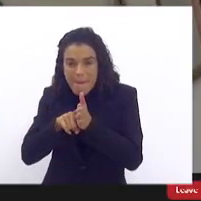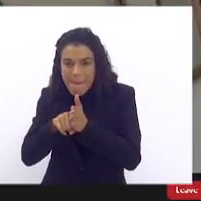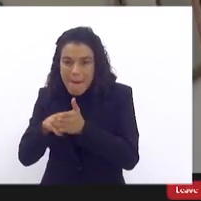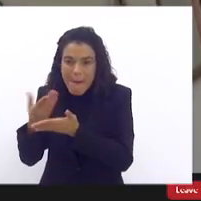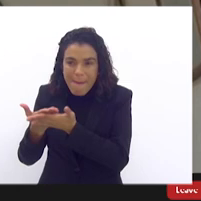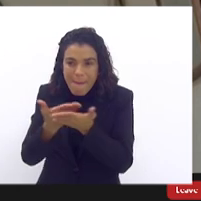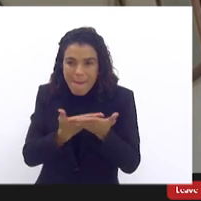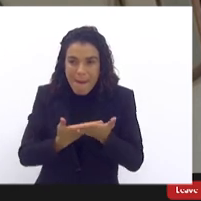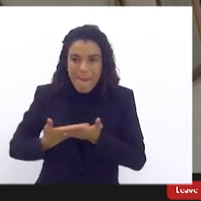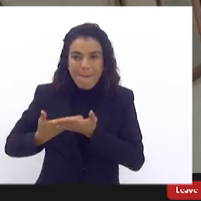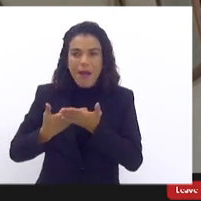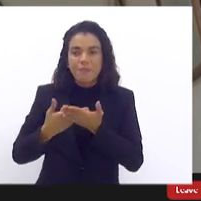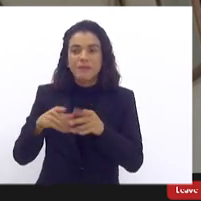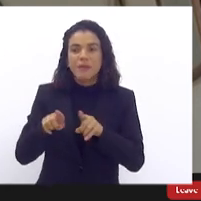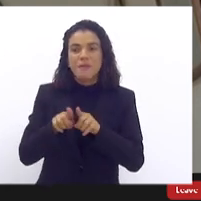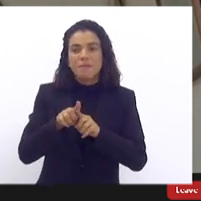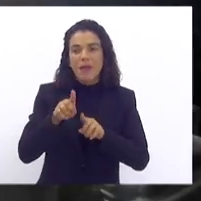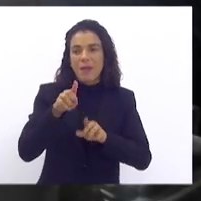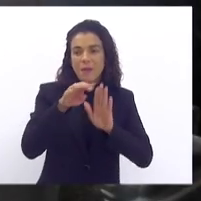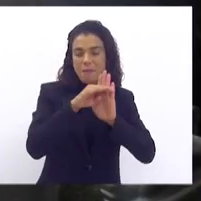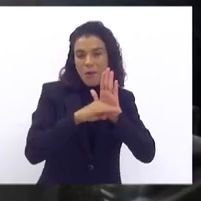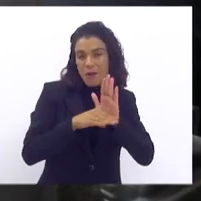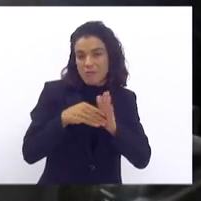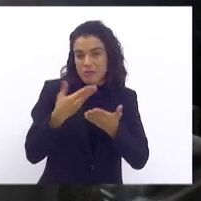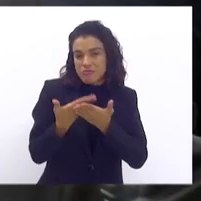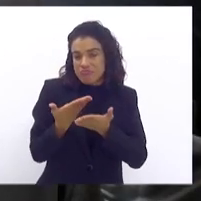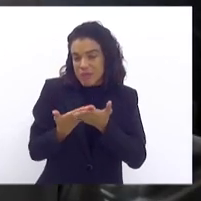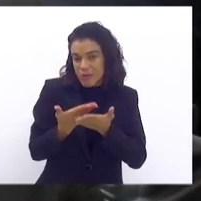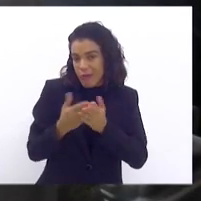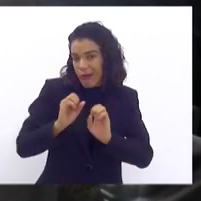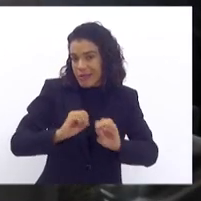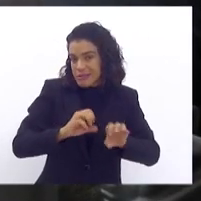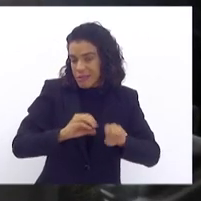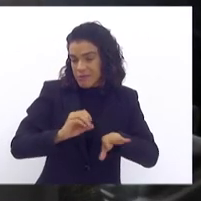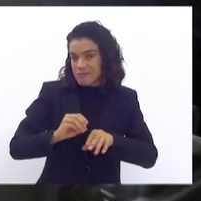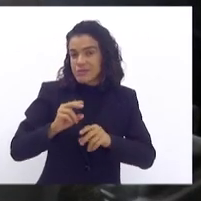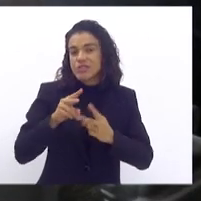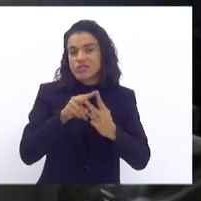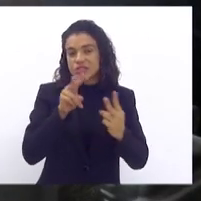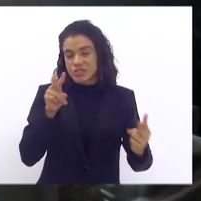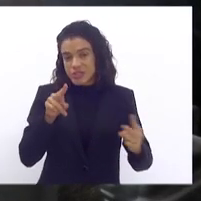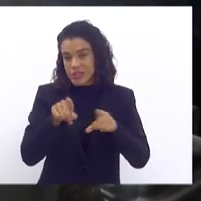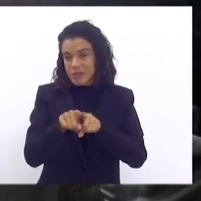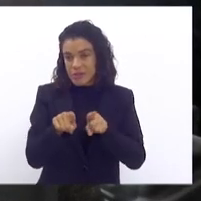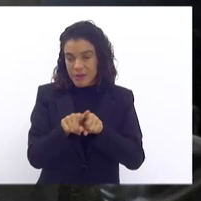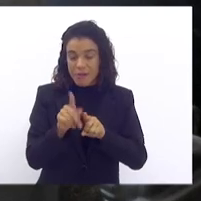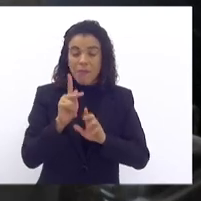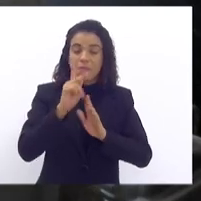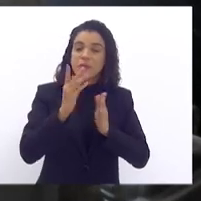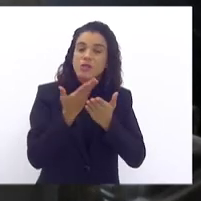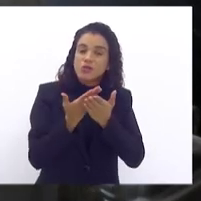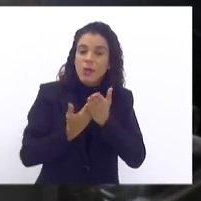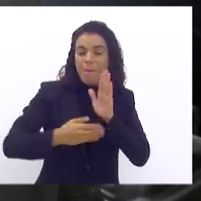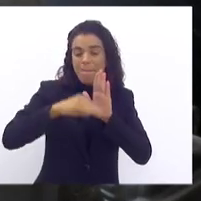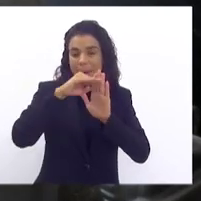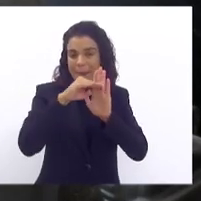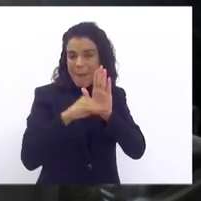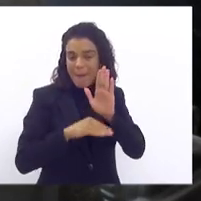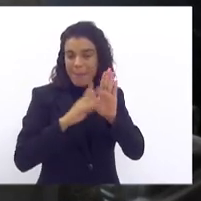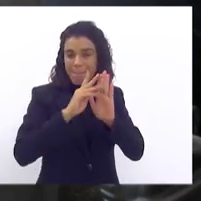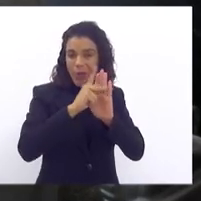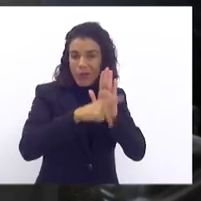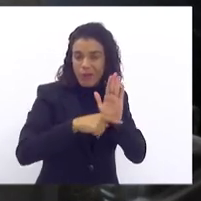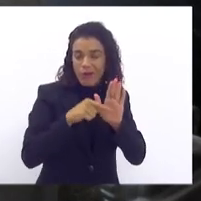dados. Programas de educação digital, protocolos de atuação para a Polícia Civil em parceria com o